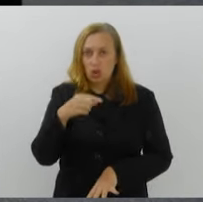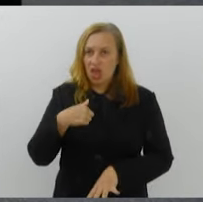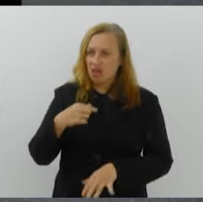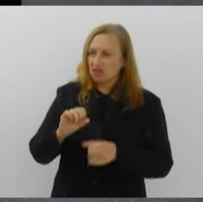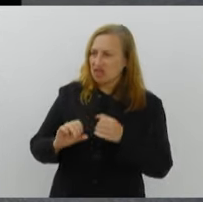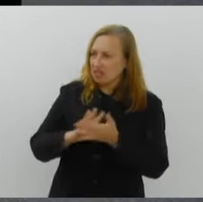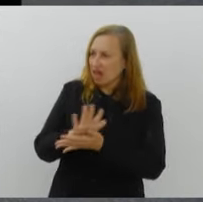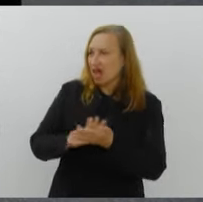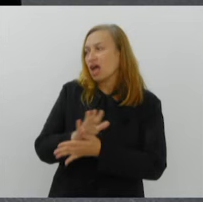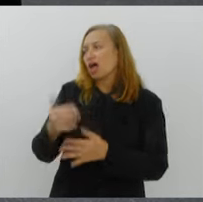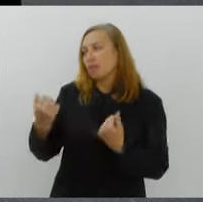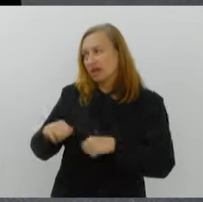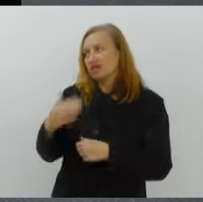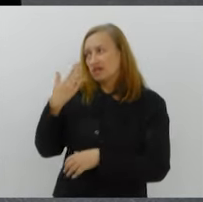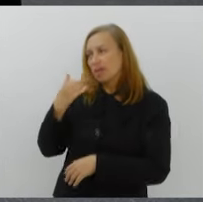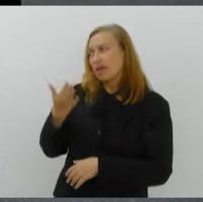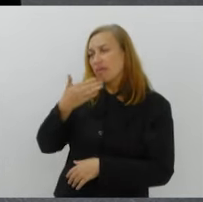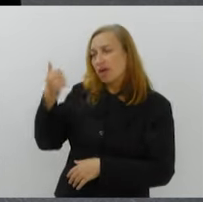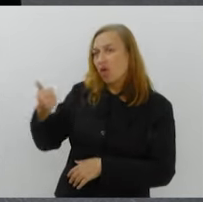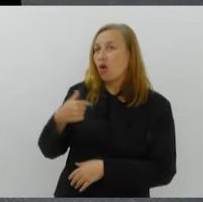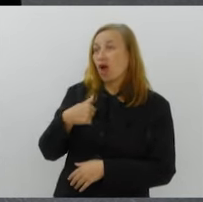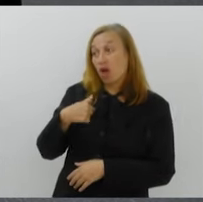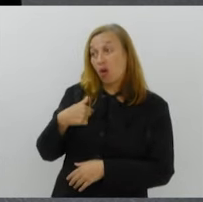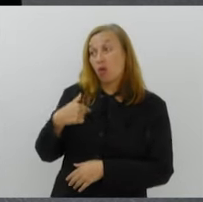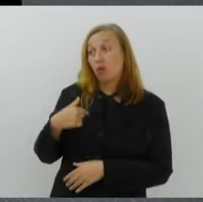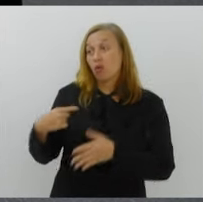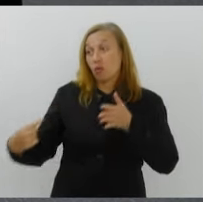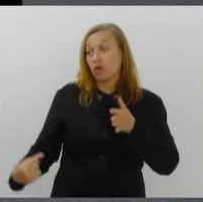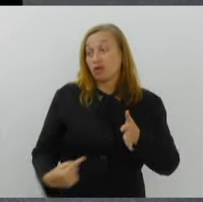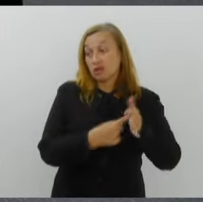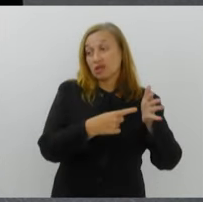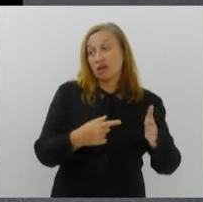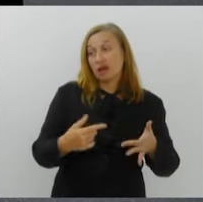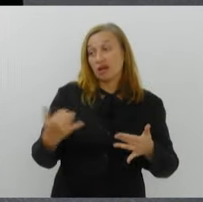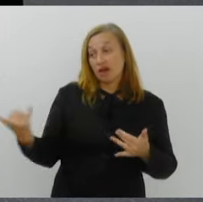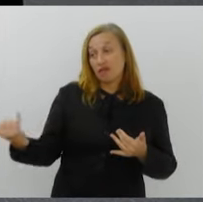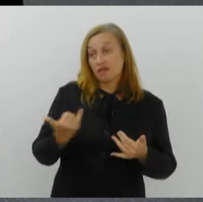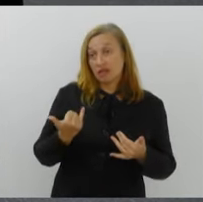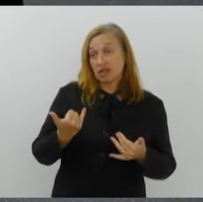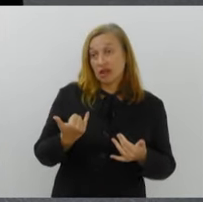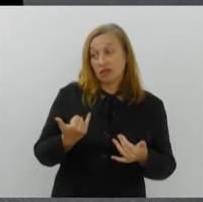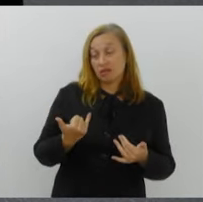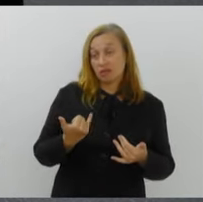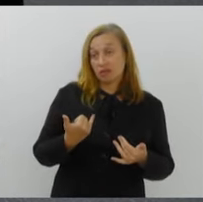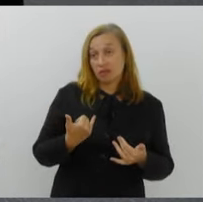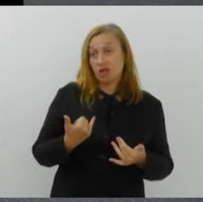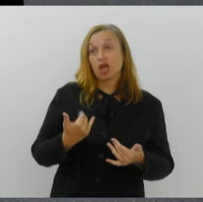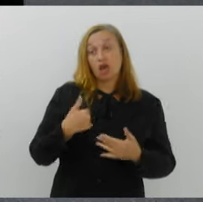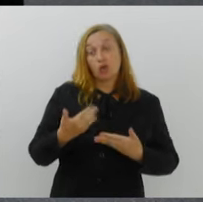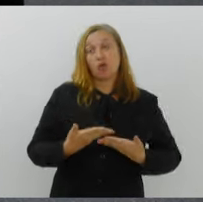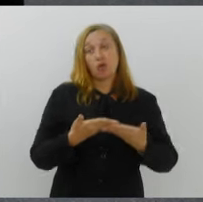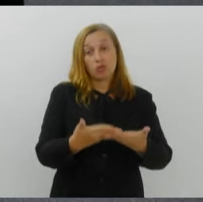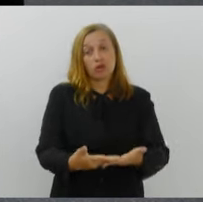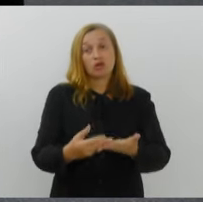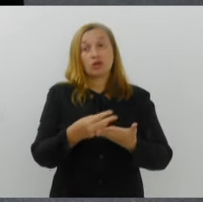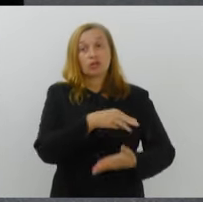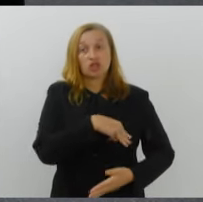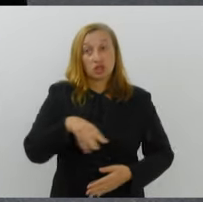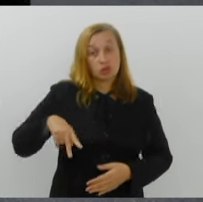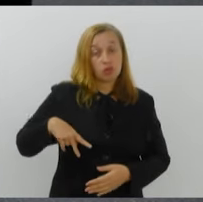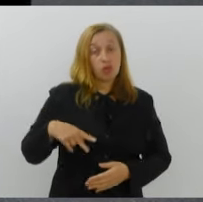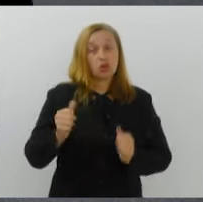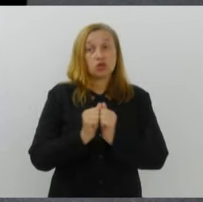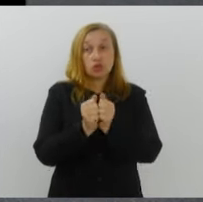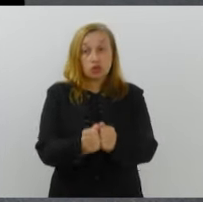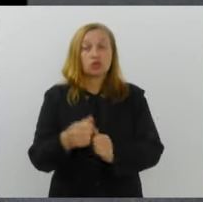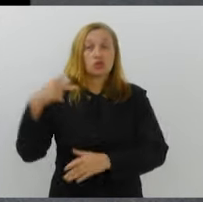precisa se informar melhor. Assim que eu soube da denúncia, mesmo tendo sido 2 deputados de campo ideológico diferente, encaminhei para o Ministério Público, junto com o